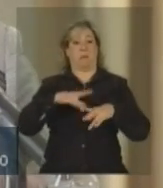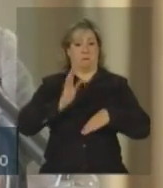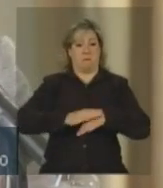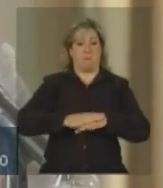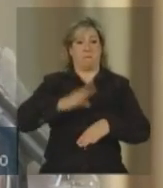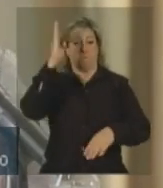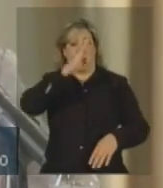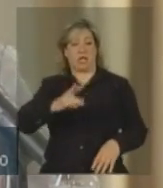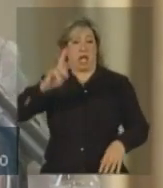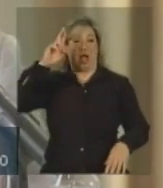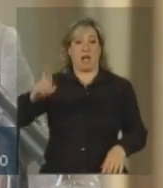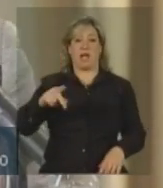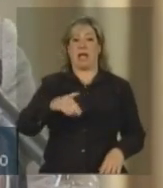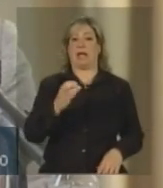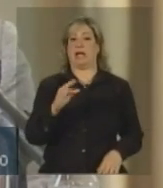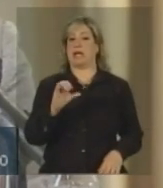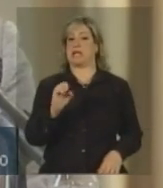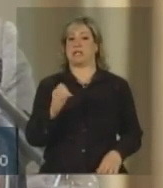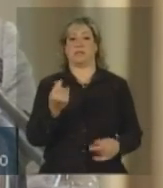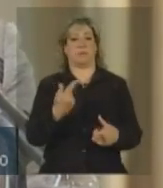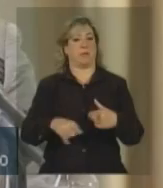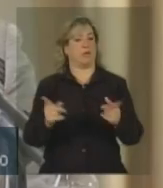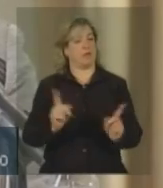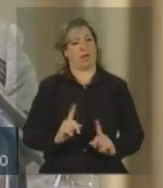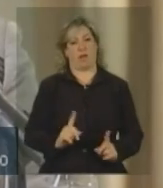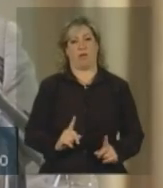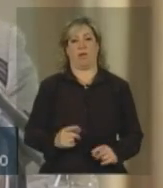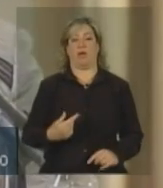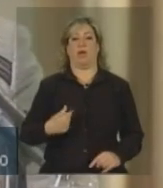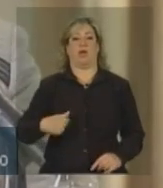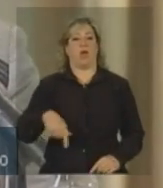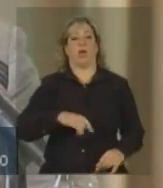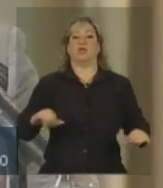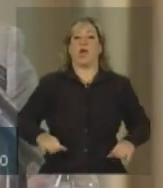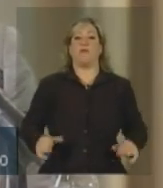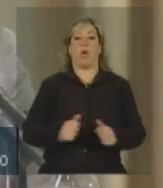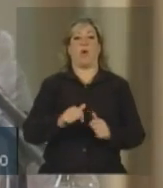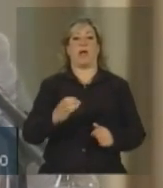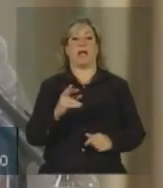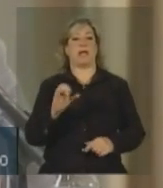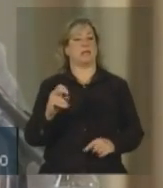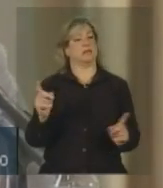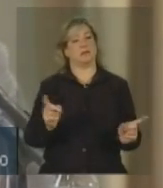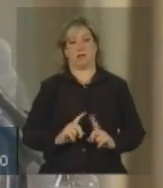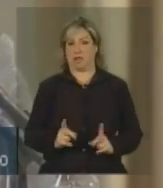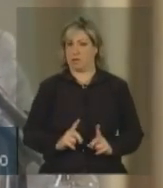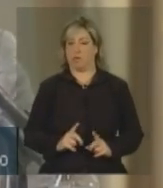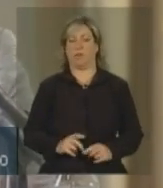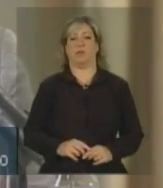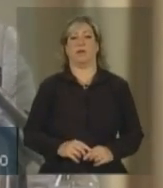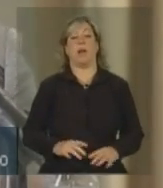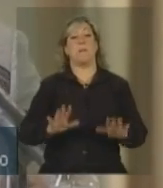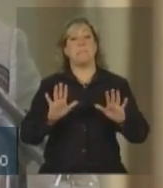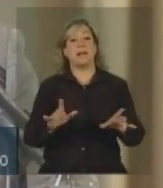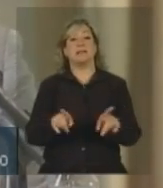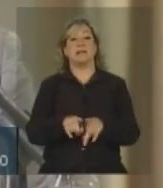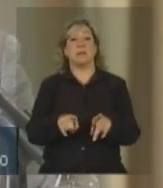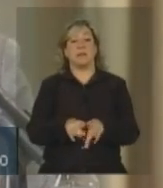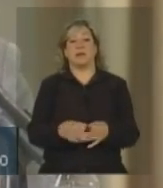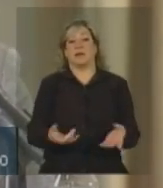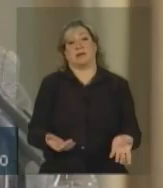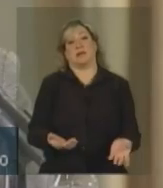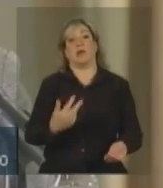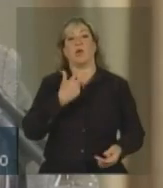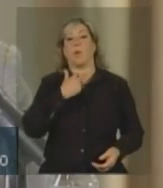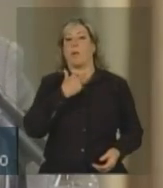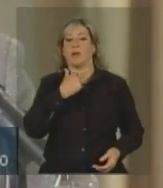e não somos aqueles que sofrem a crise diretamente. Não somos. Não há a menor dúvida. Mas também não se pode